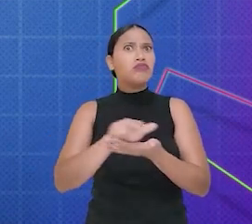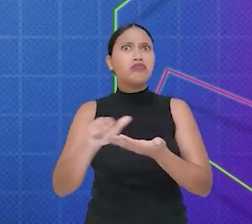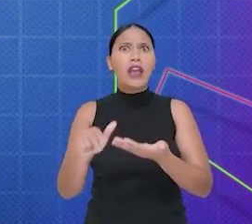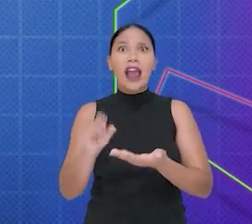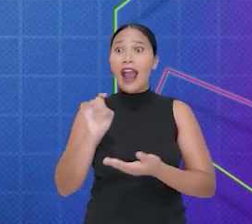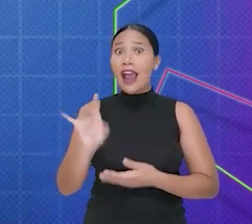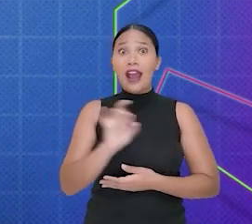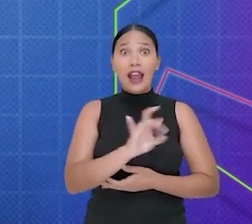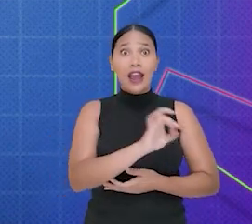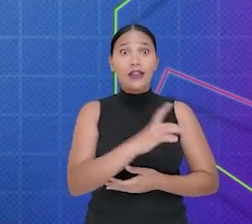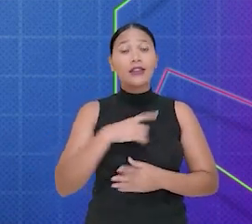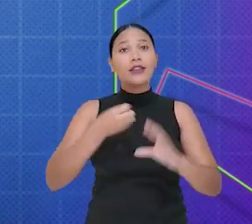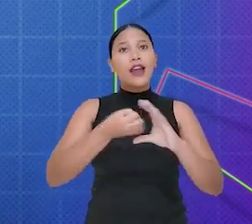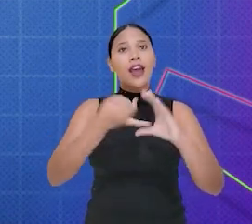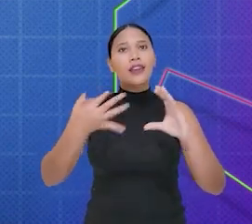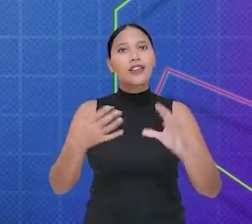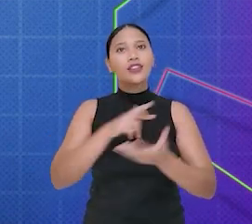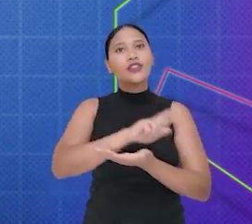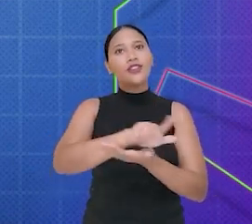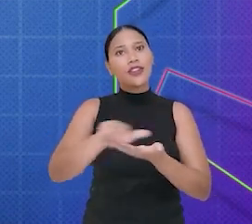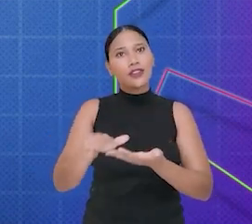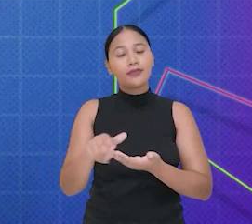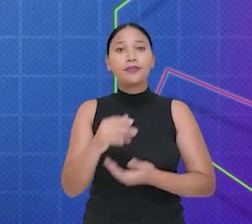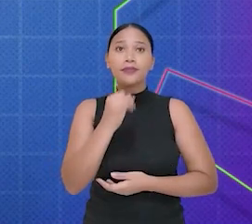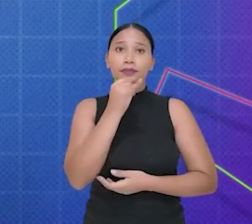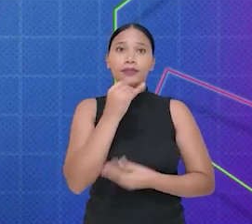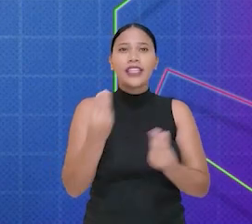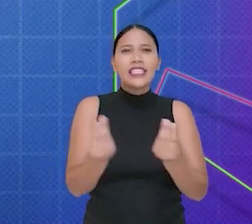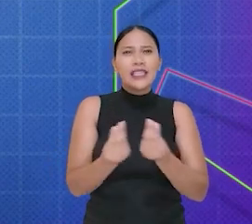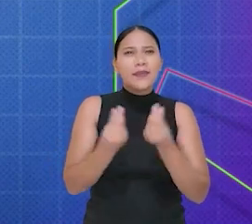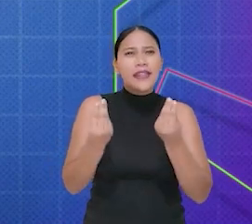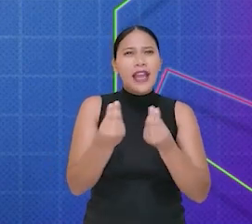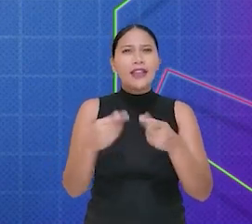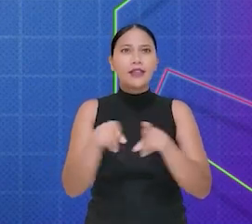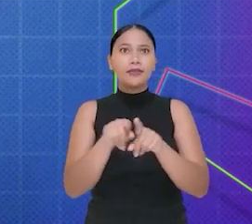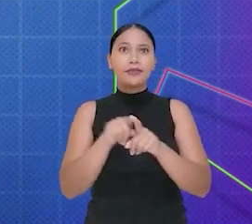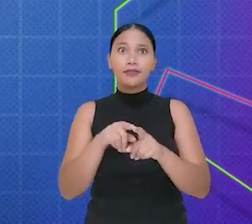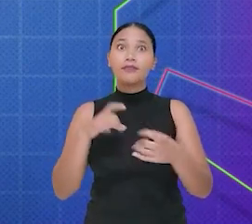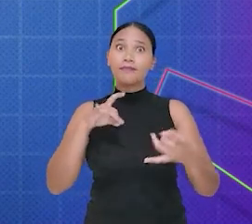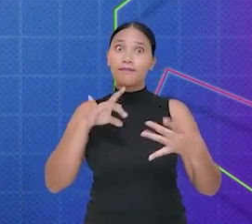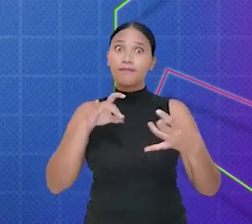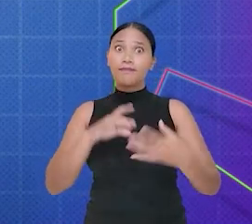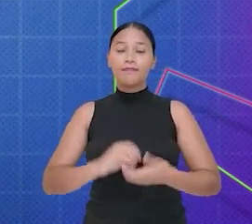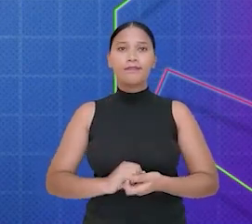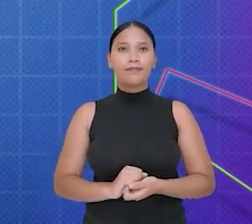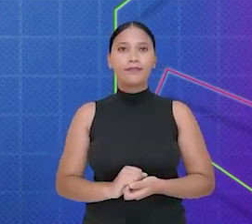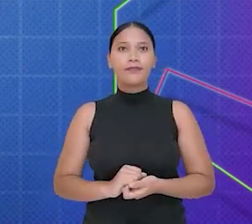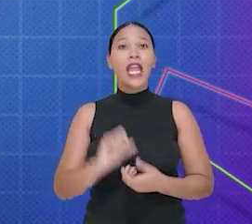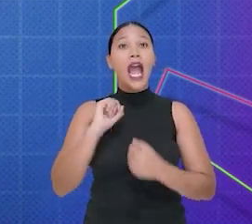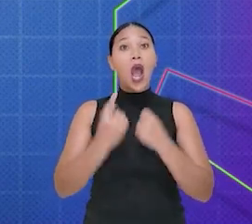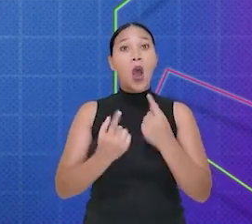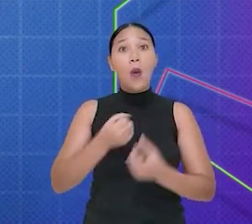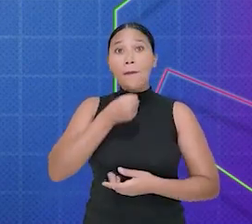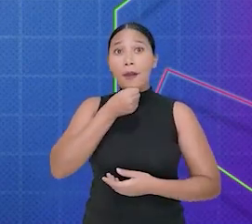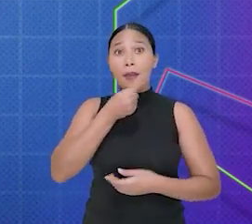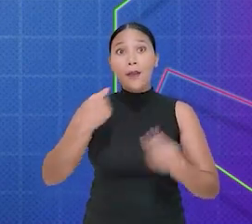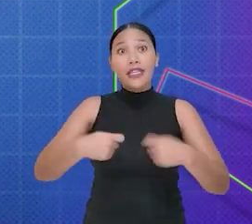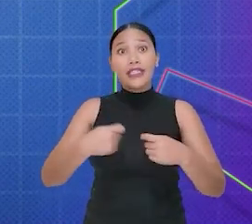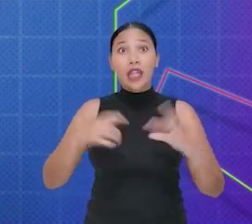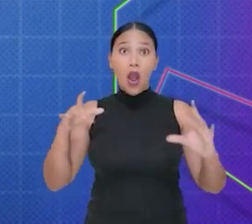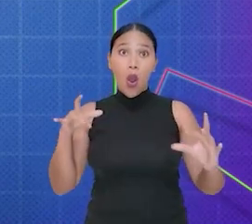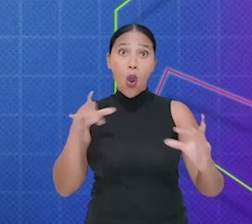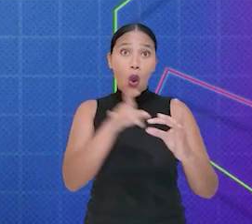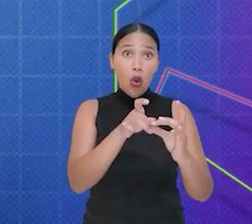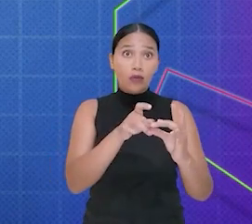de estúdio. Cada um deles possui características diferentes, como sensibilidade e resposta de frequência. Alguns